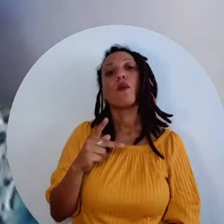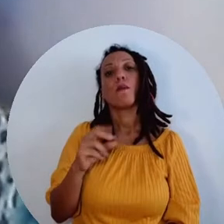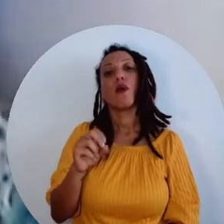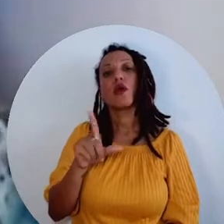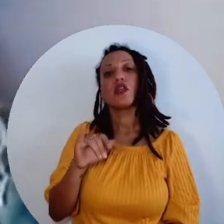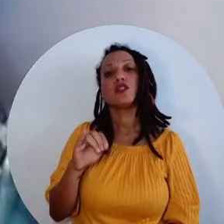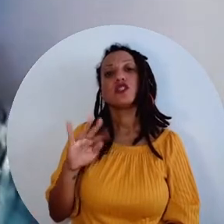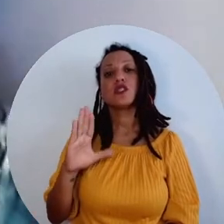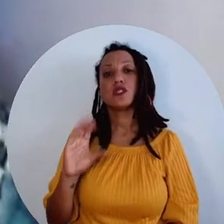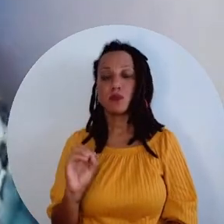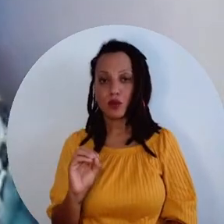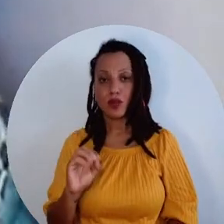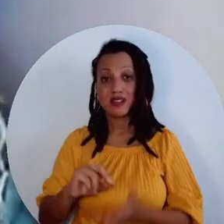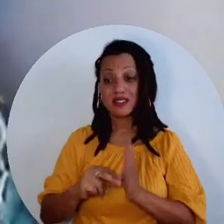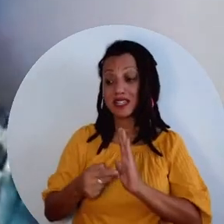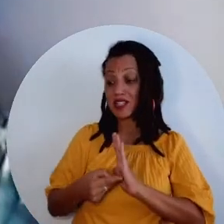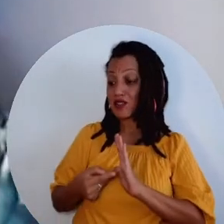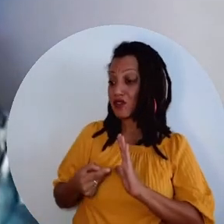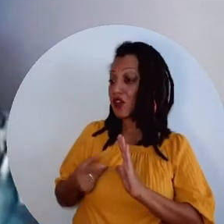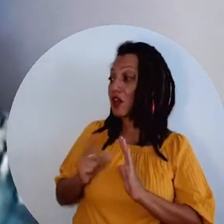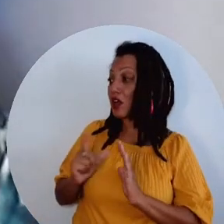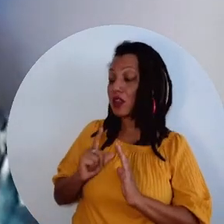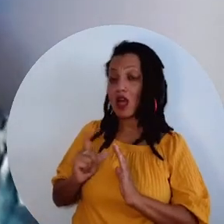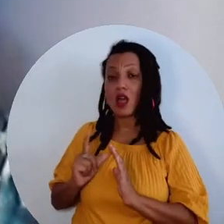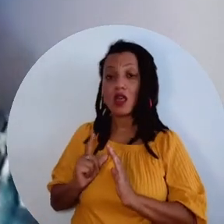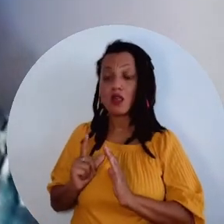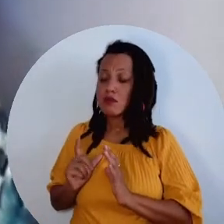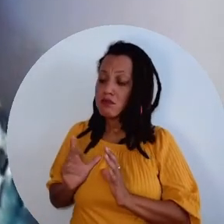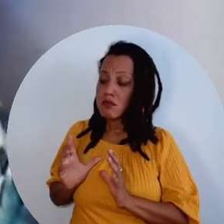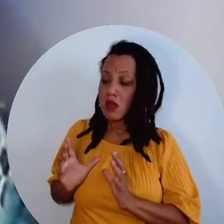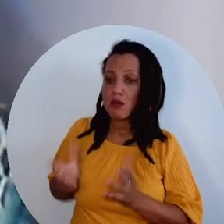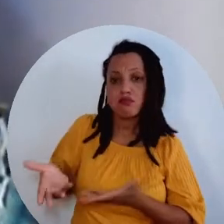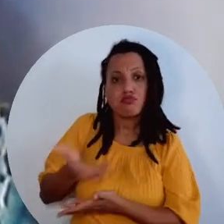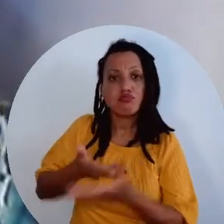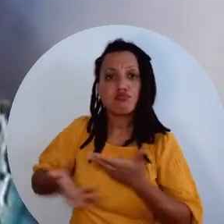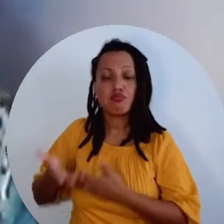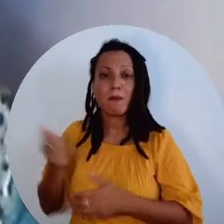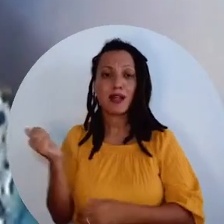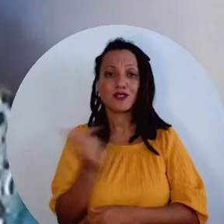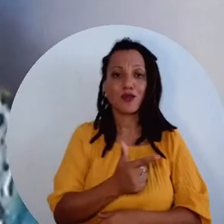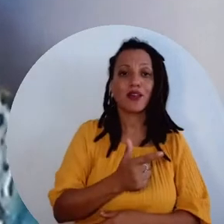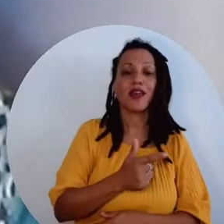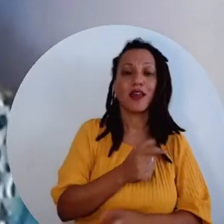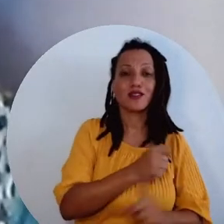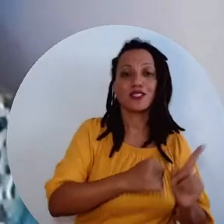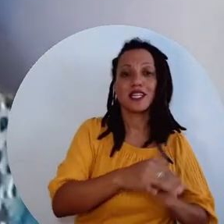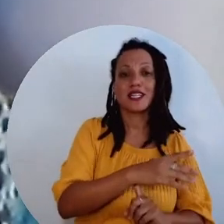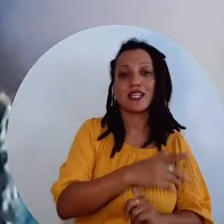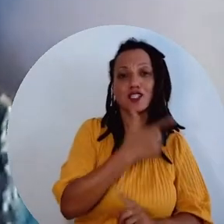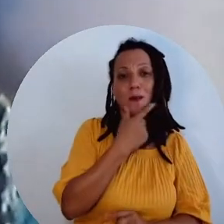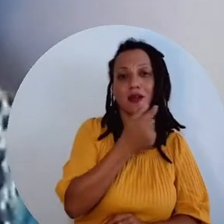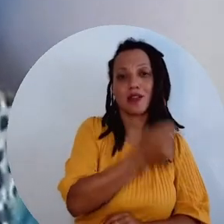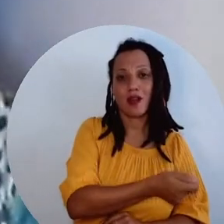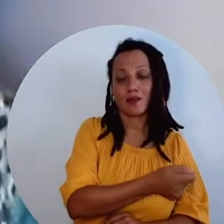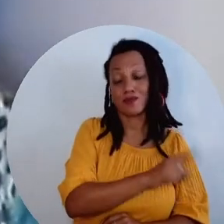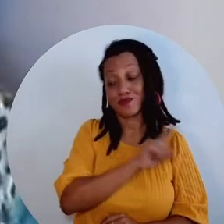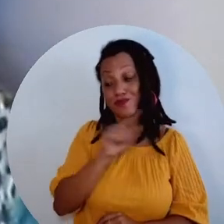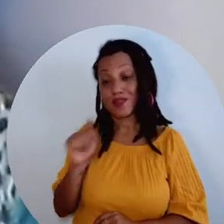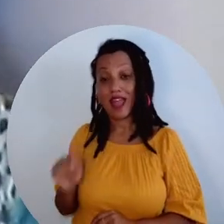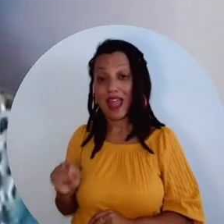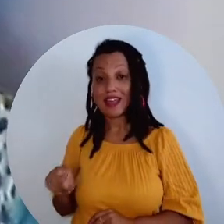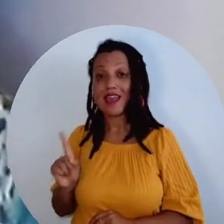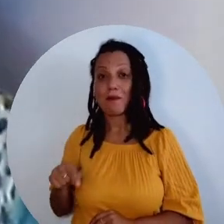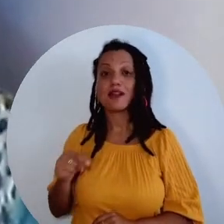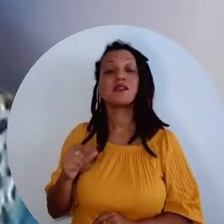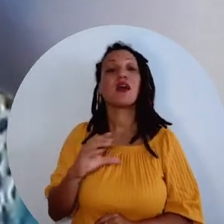elas têm confluências culturais, elas costumam ser mais cosmopolitas do que sociedades patriarcais. E o matriarcado, ele é por si